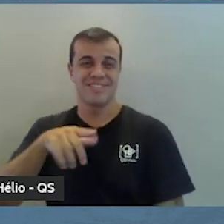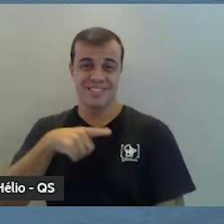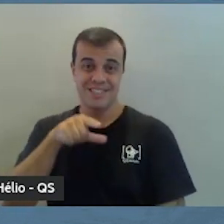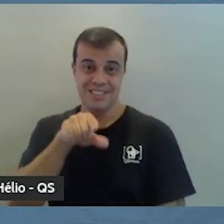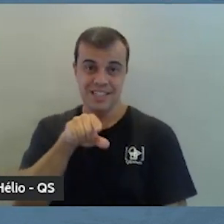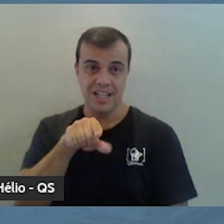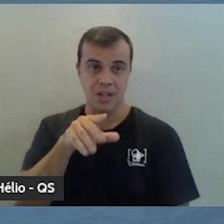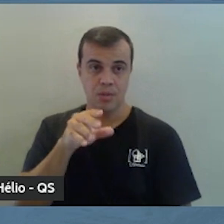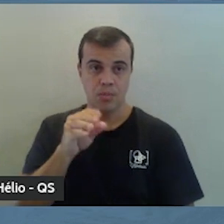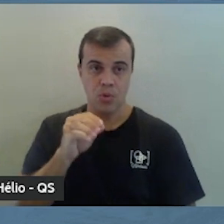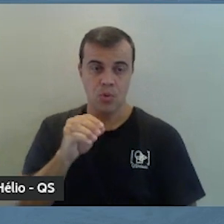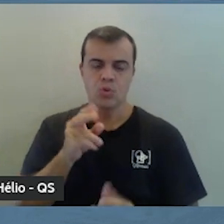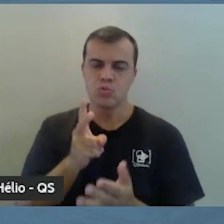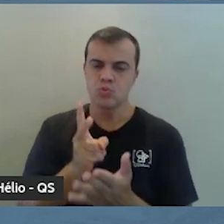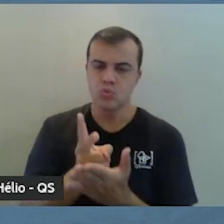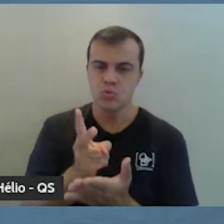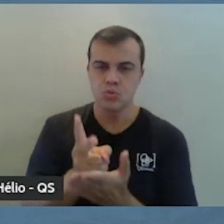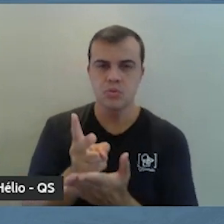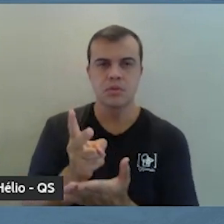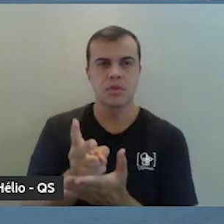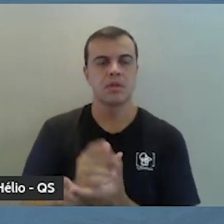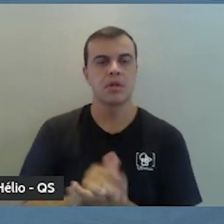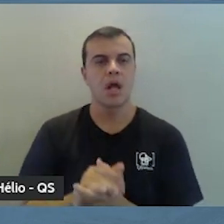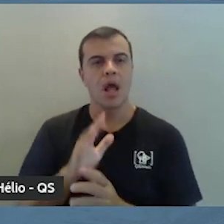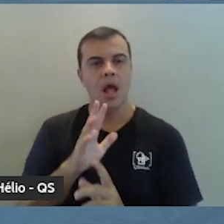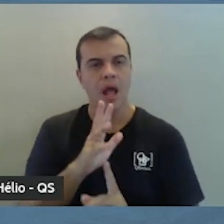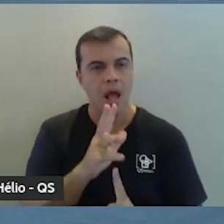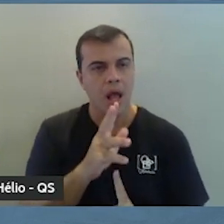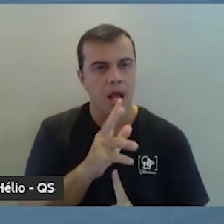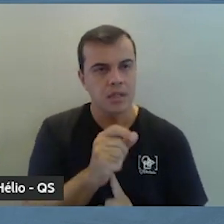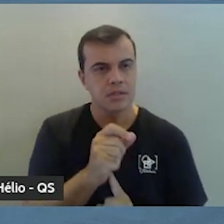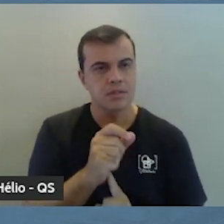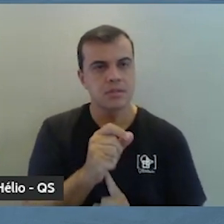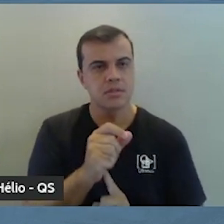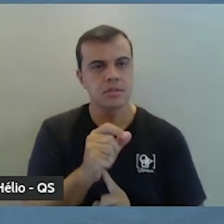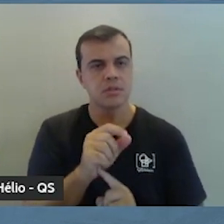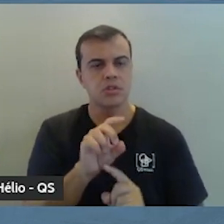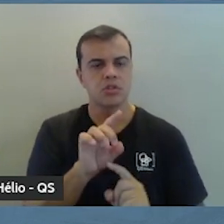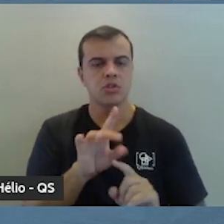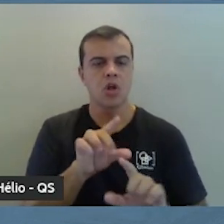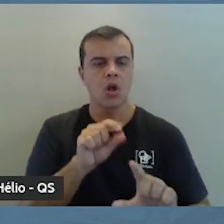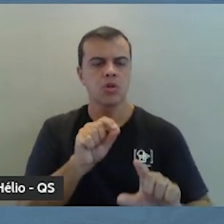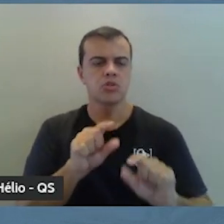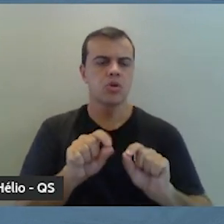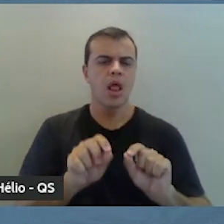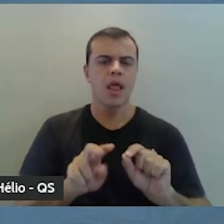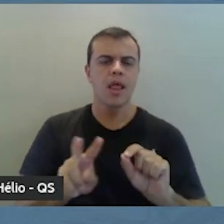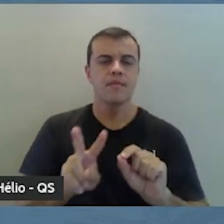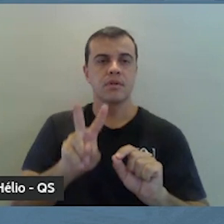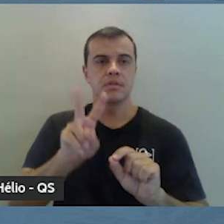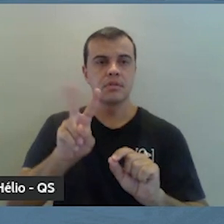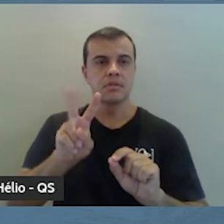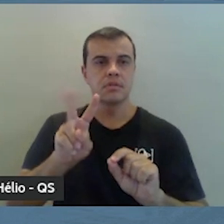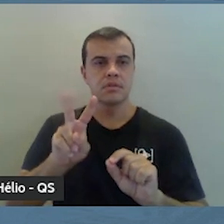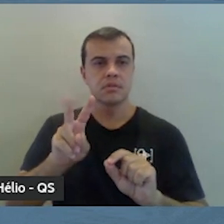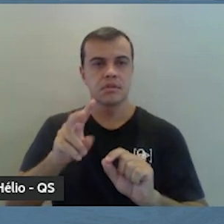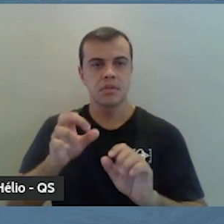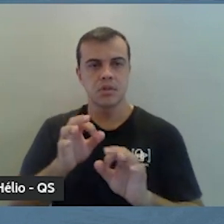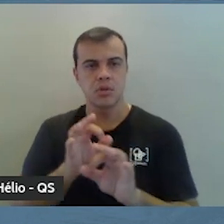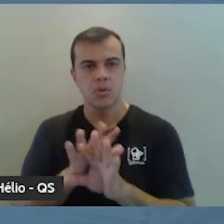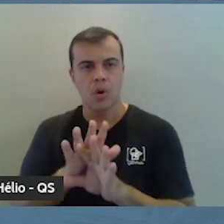muito fortemente a arte sendo classificada, sendo valorizada,